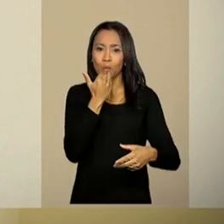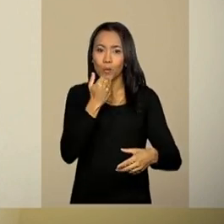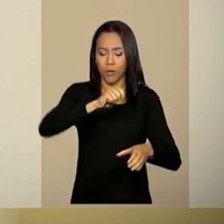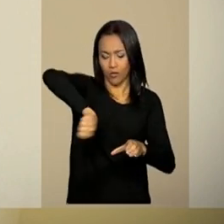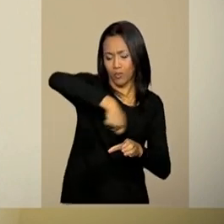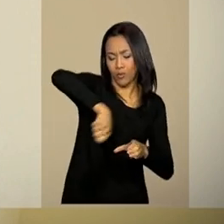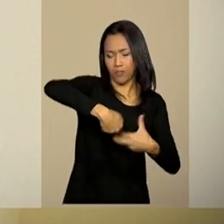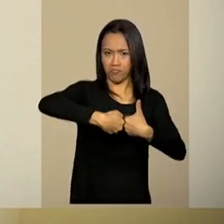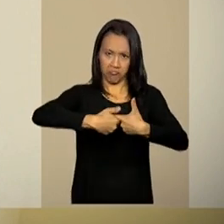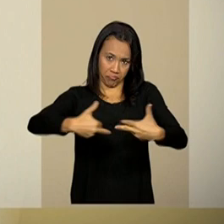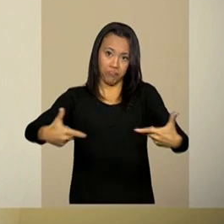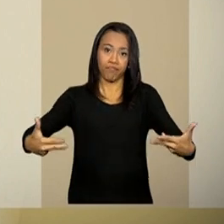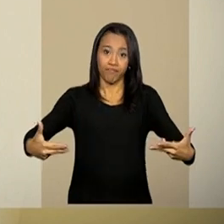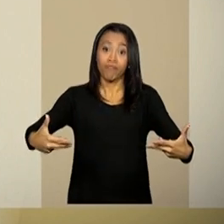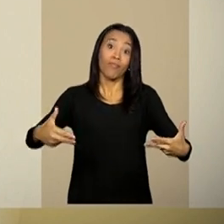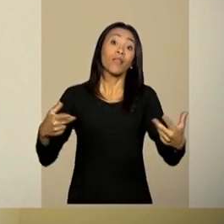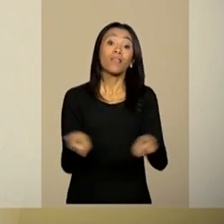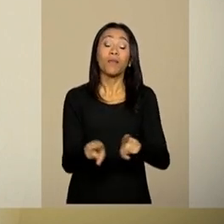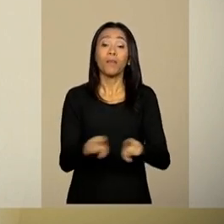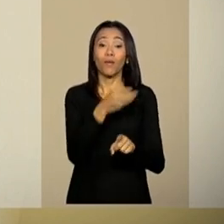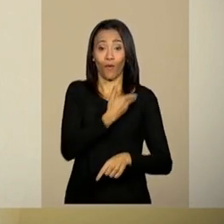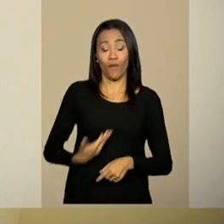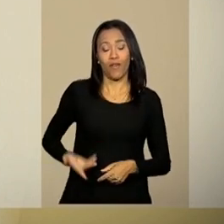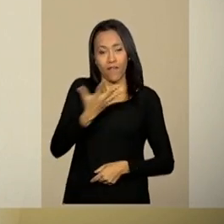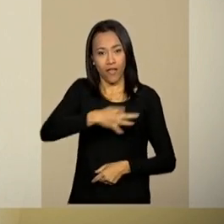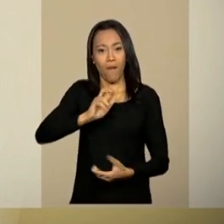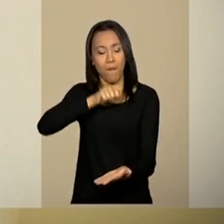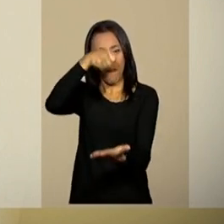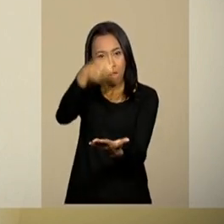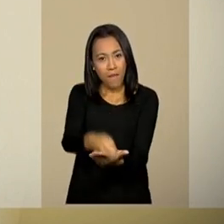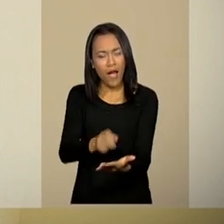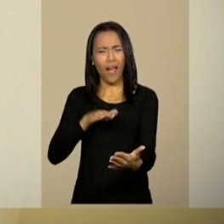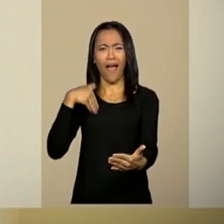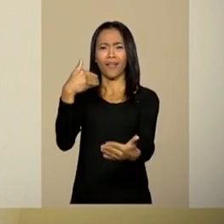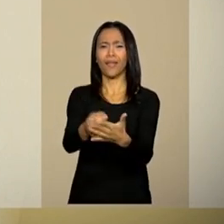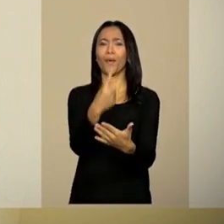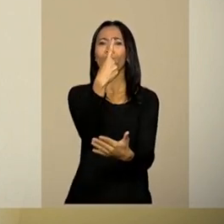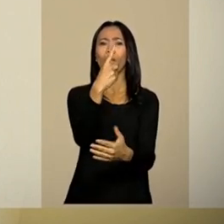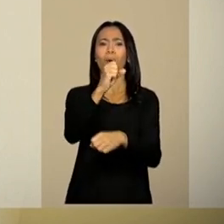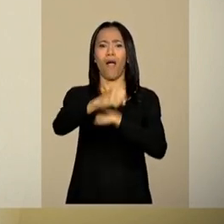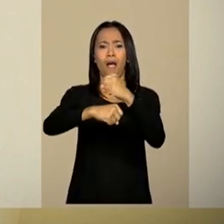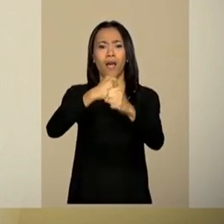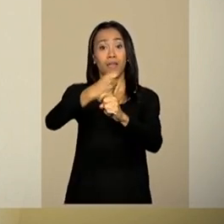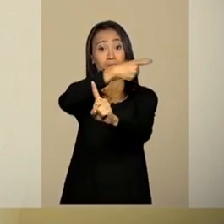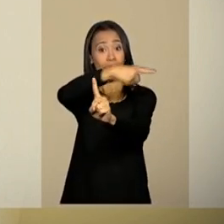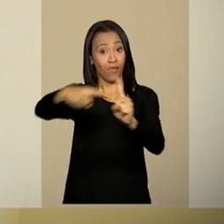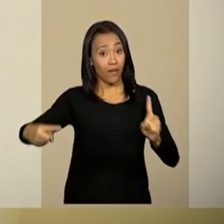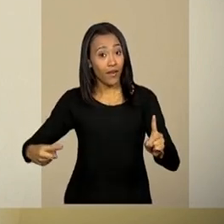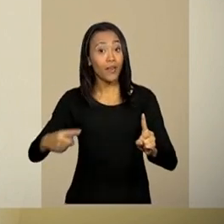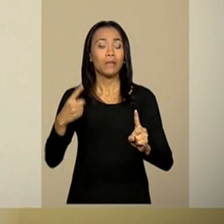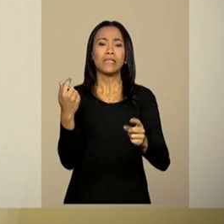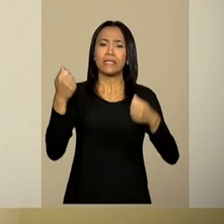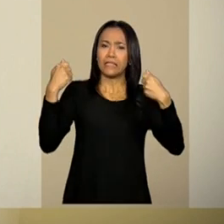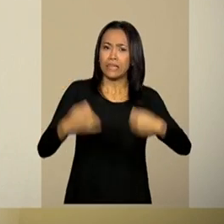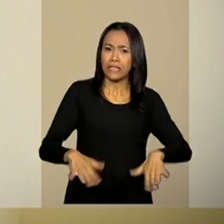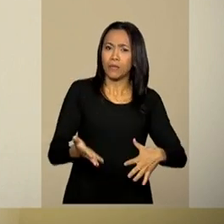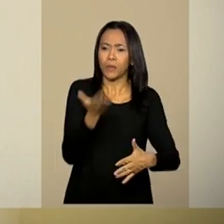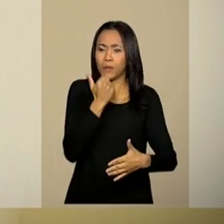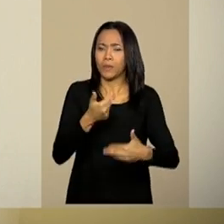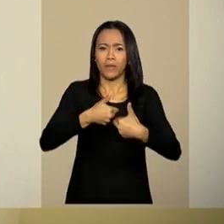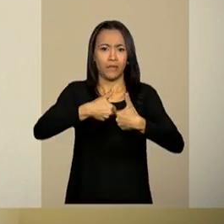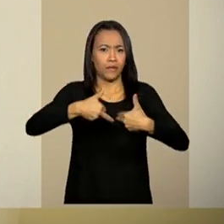Além disso Luciano o governo federal também paga por até um ano e meio as despesas do dia a dia da